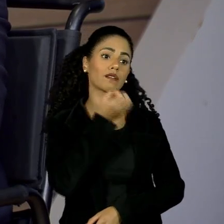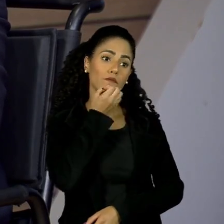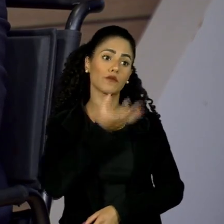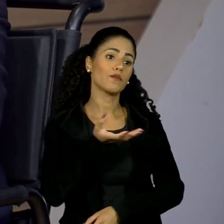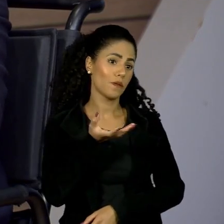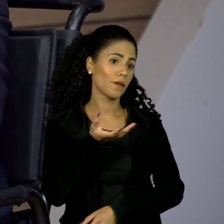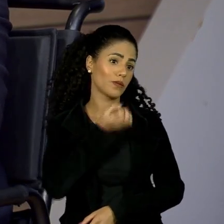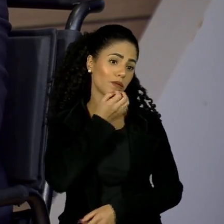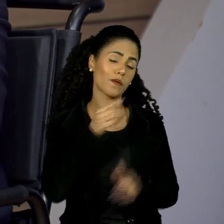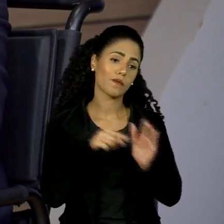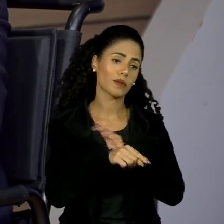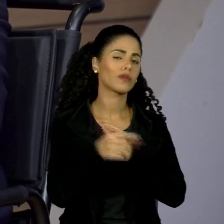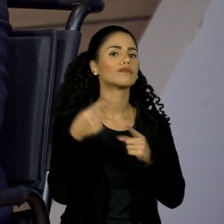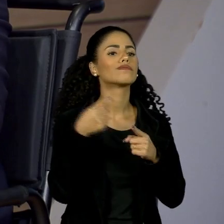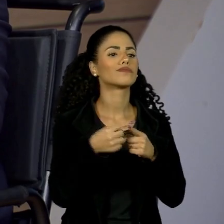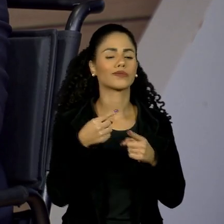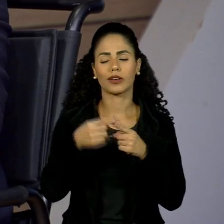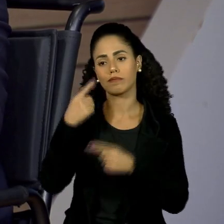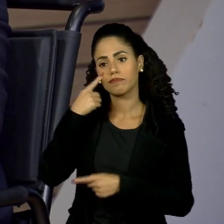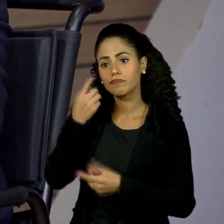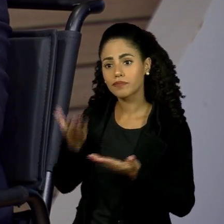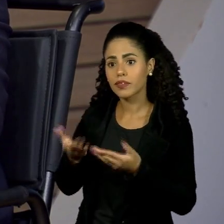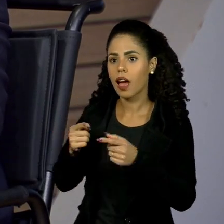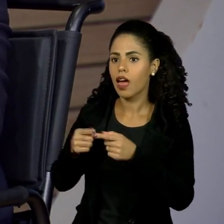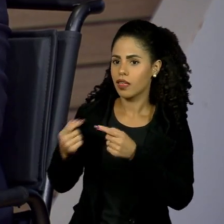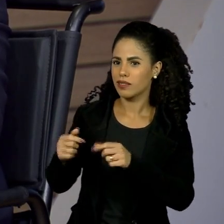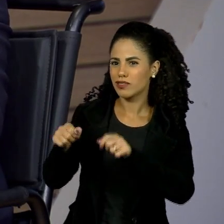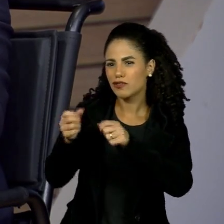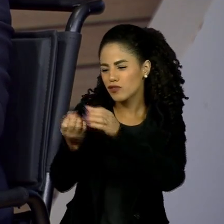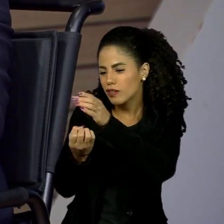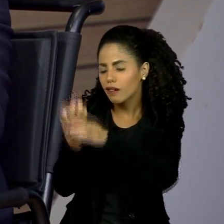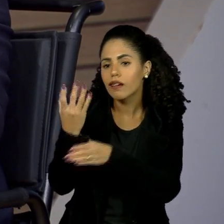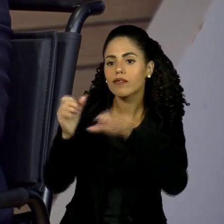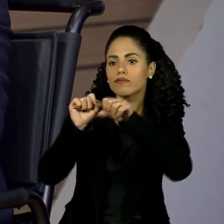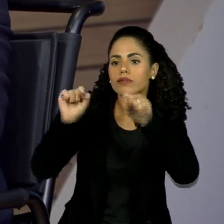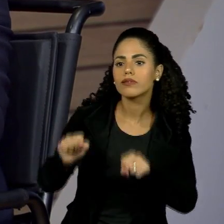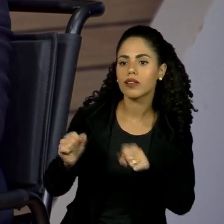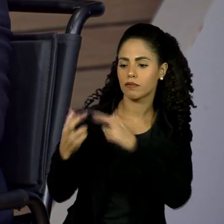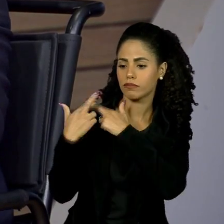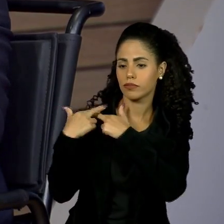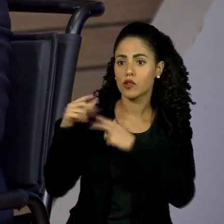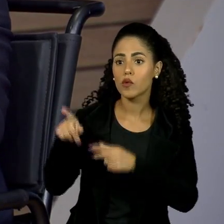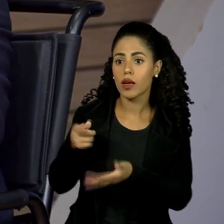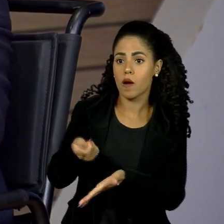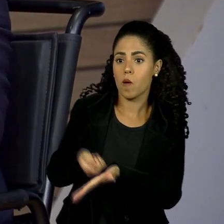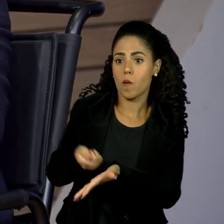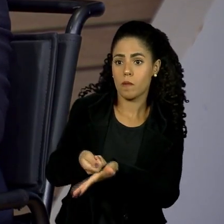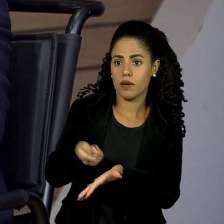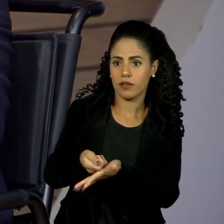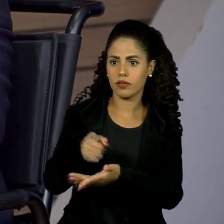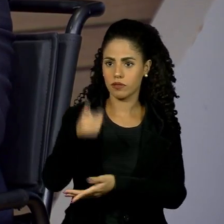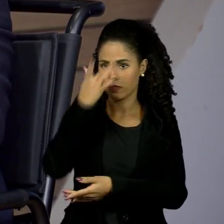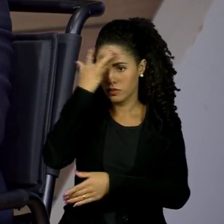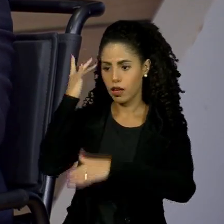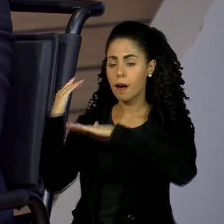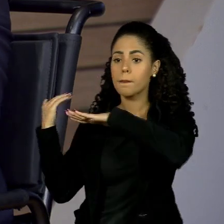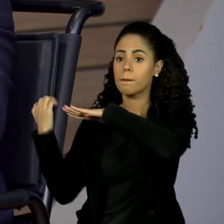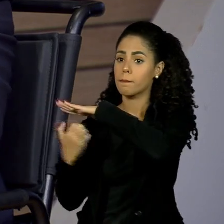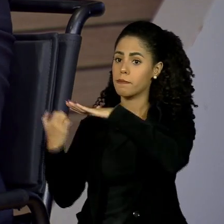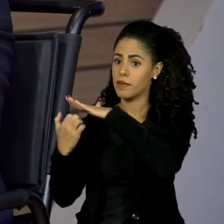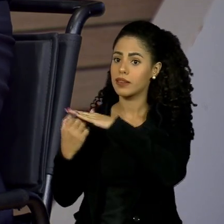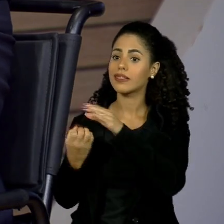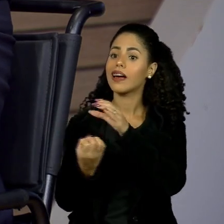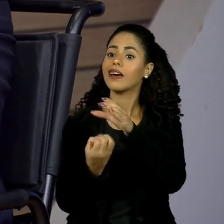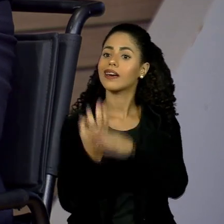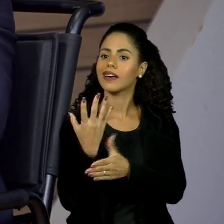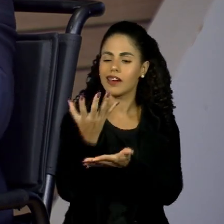questionamento, porque nas medidas de jogo responsável que a gente criou a obrigação do operador criar no